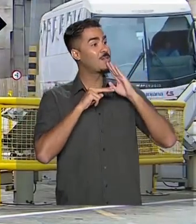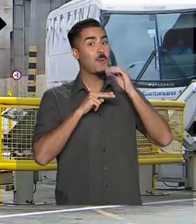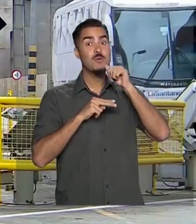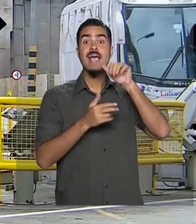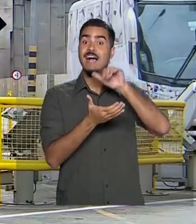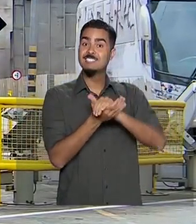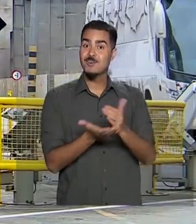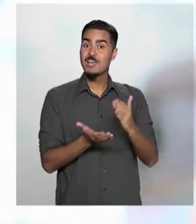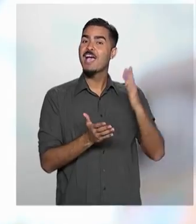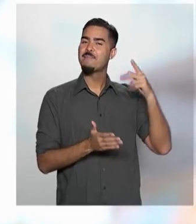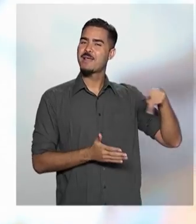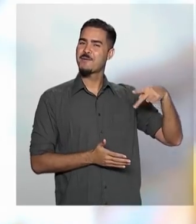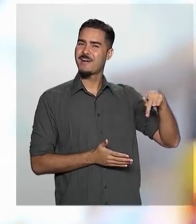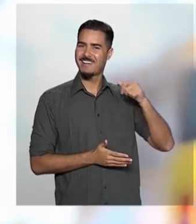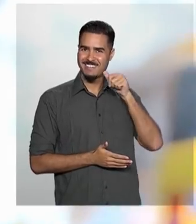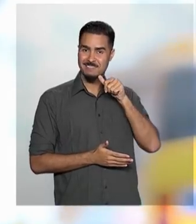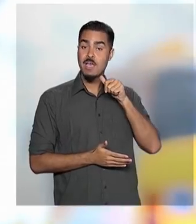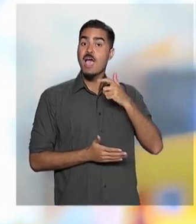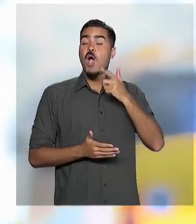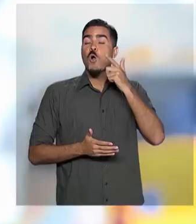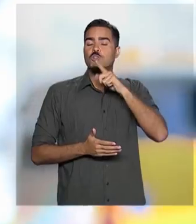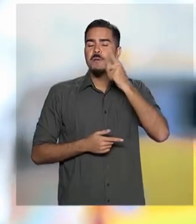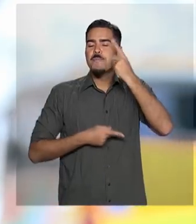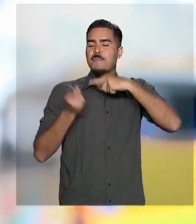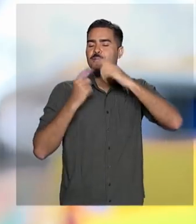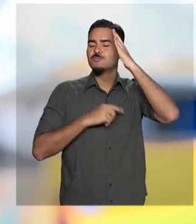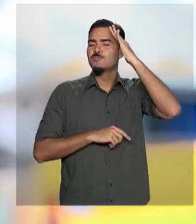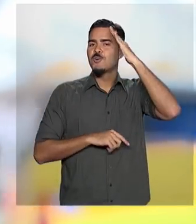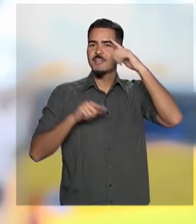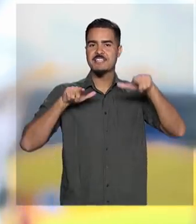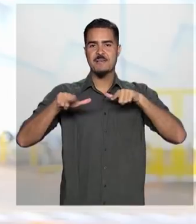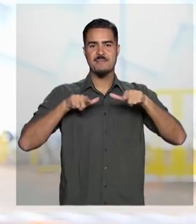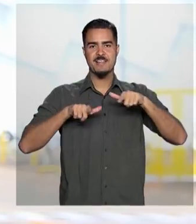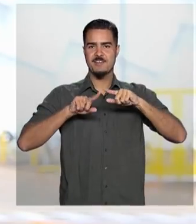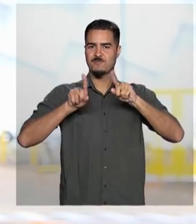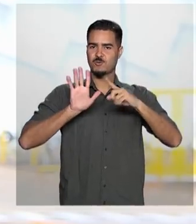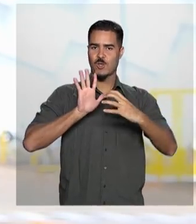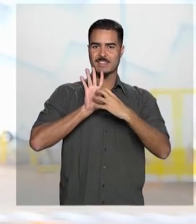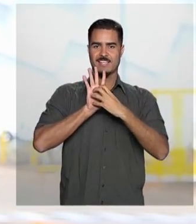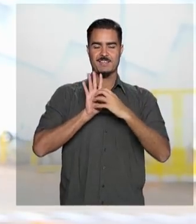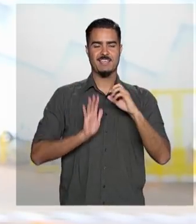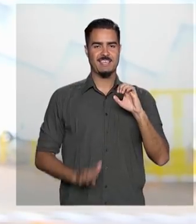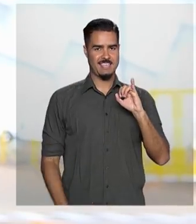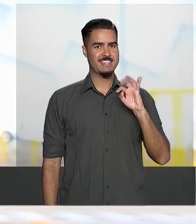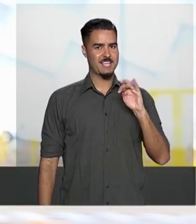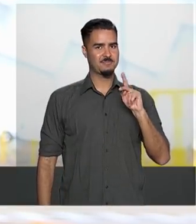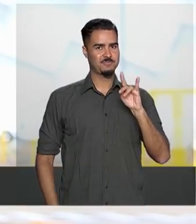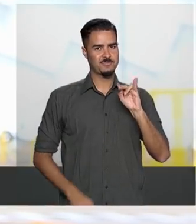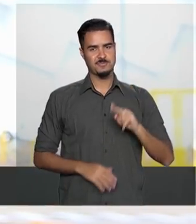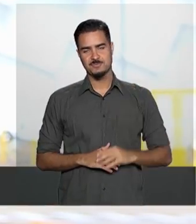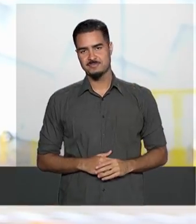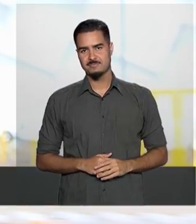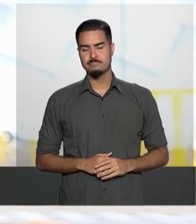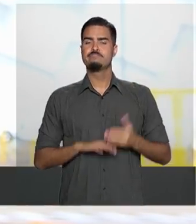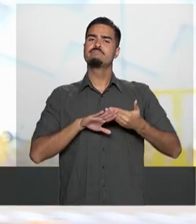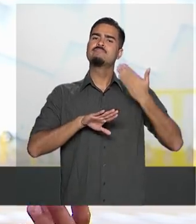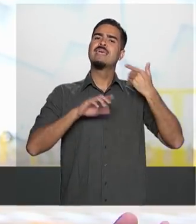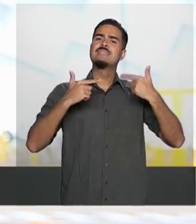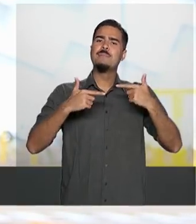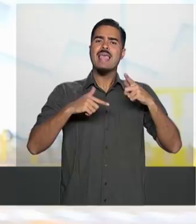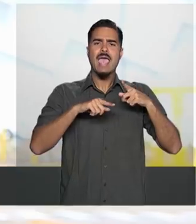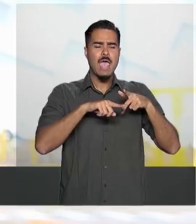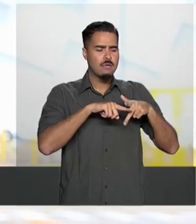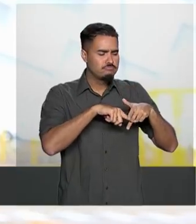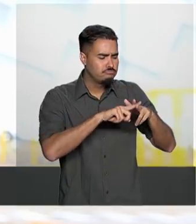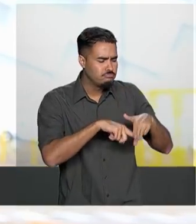paraguaia, e realizou um sonho, o de trabalhar em Itaipu. Comecei como executor de manutenção, onde era um trabalho bastante mais